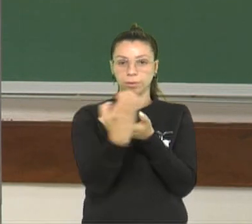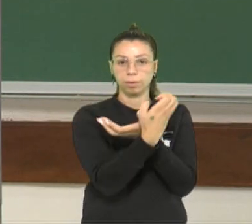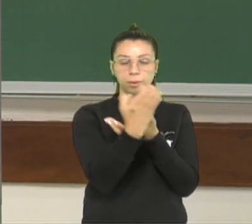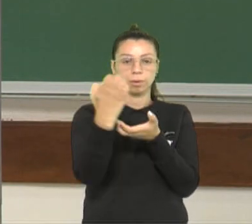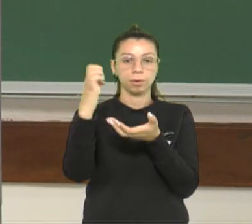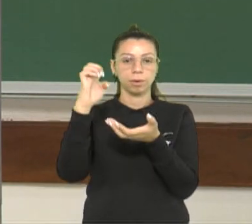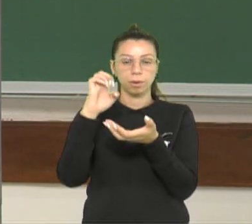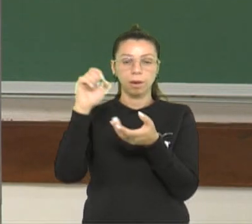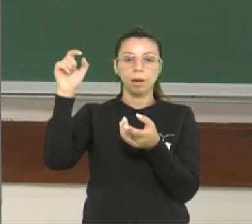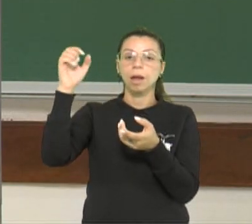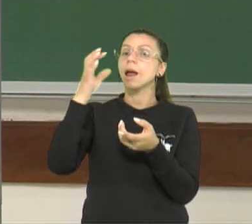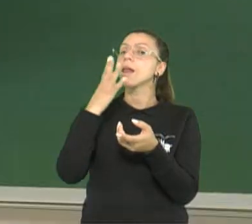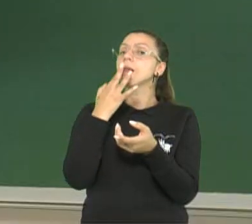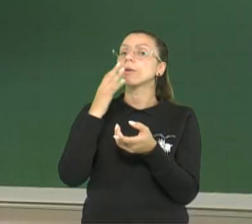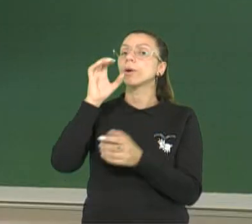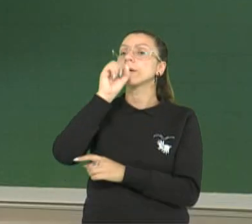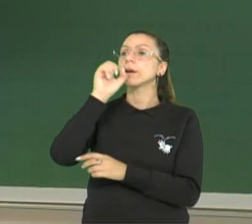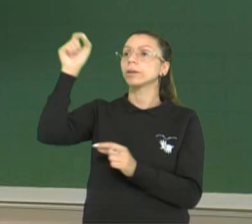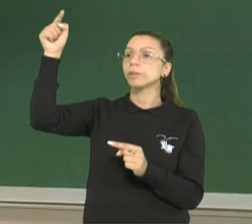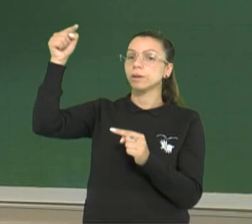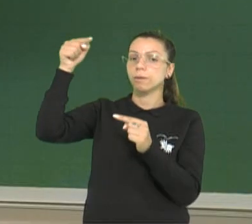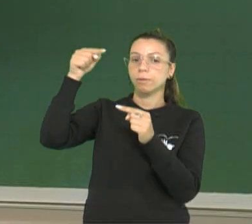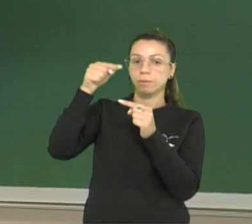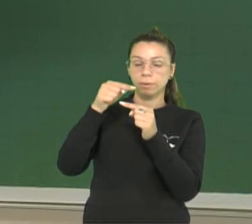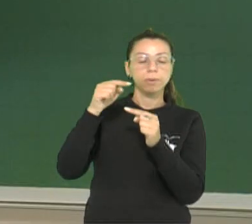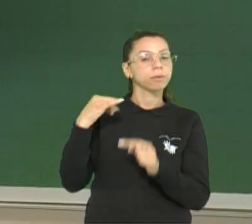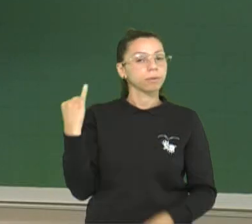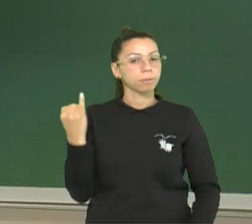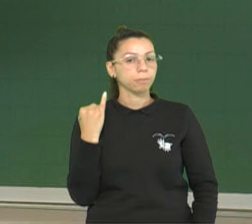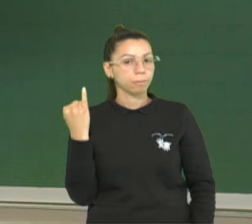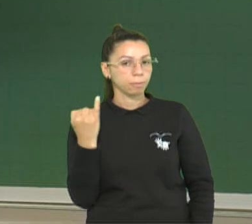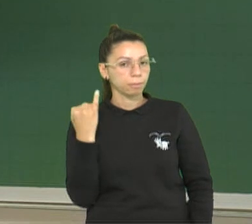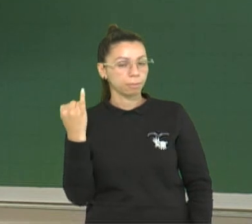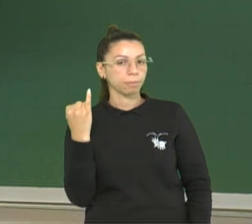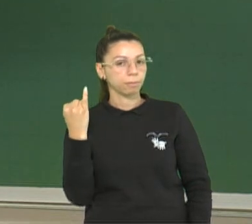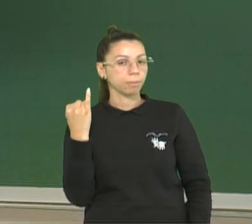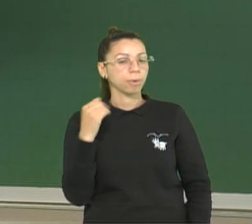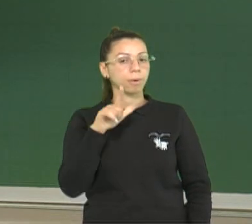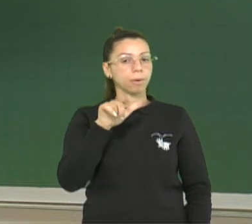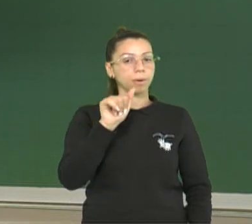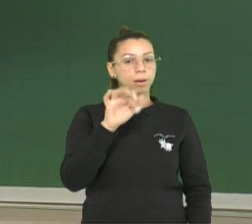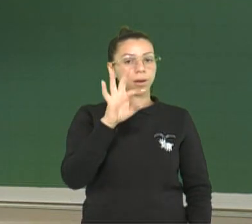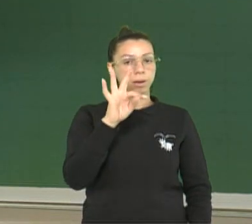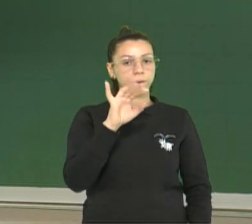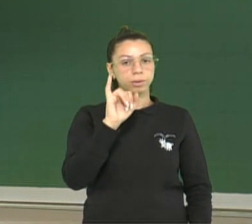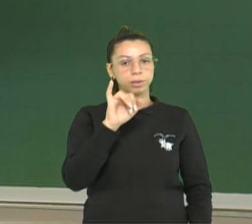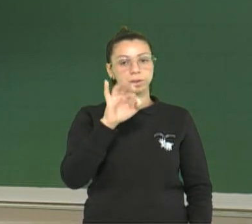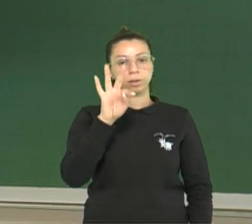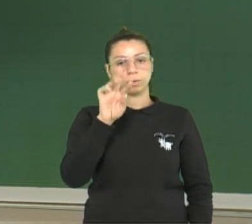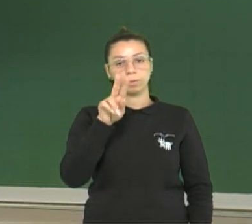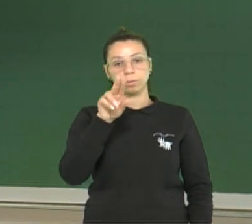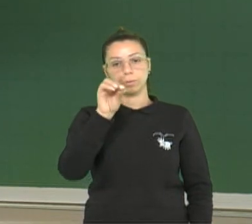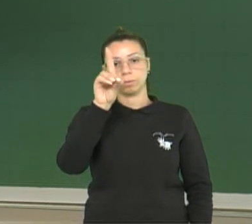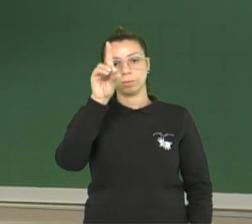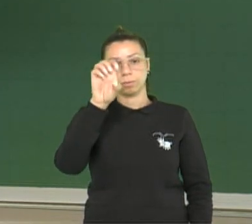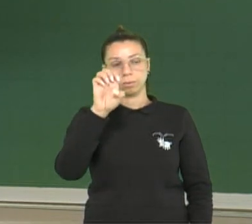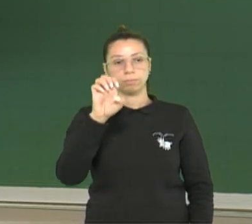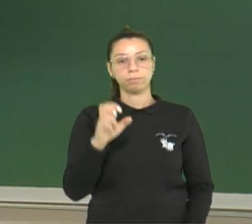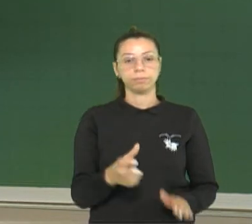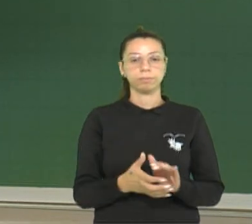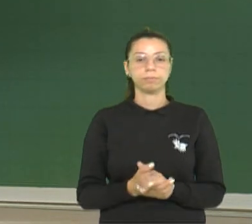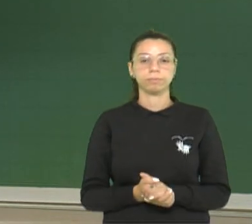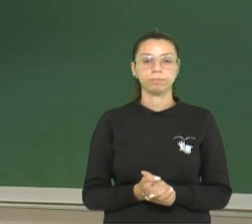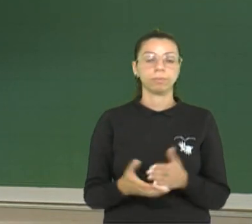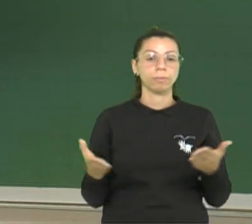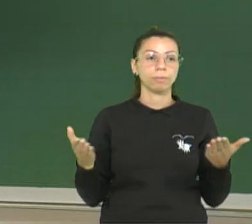em laranja. Daí a importância de conhecermos a definição de latitude. Aqui a gente vai